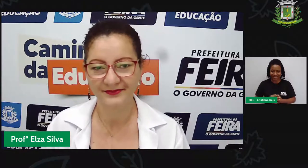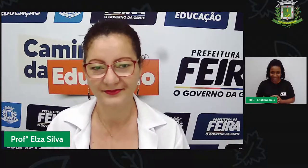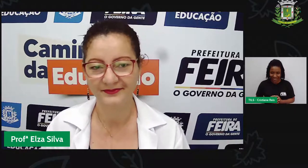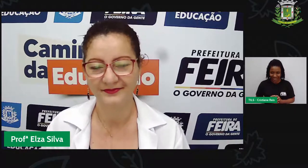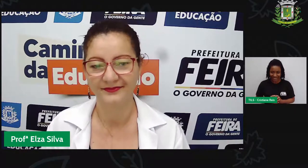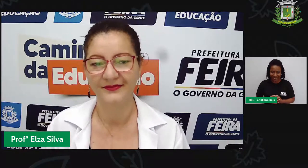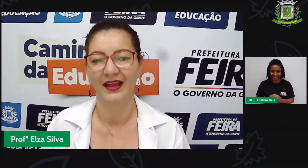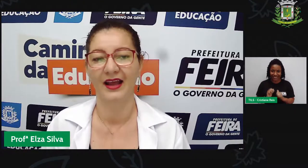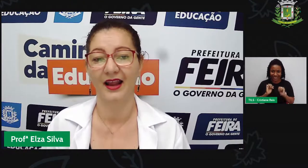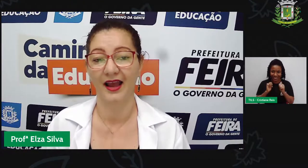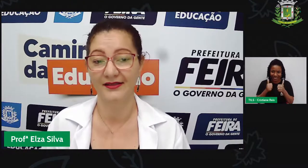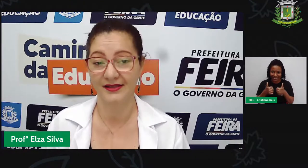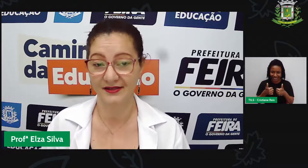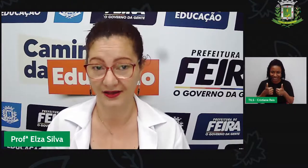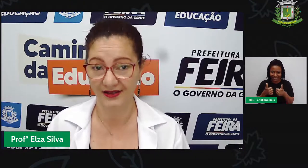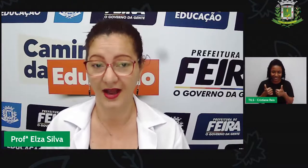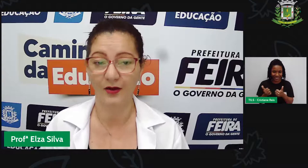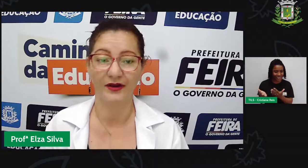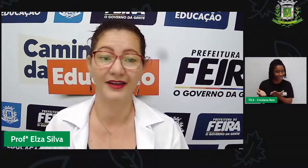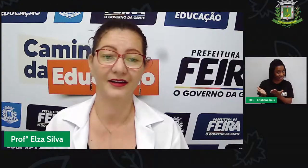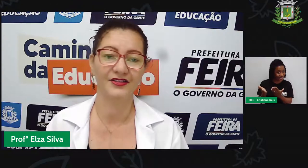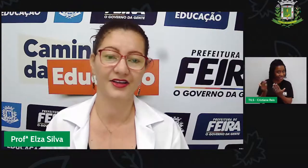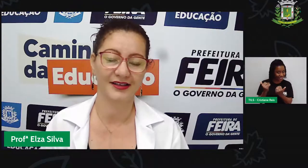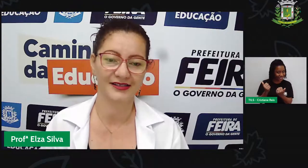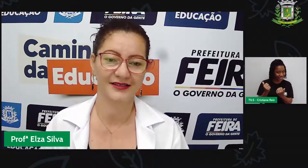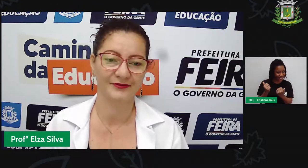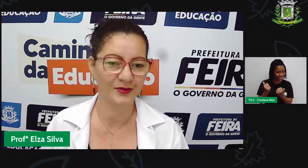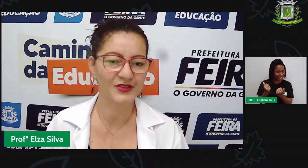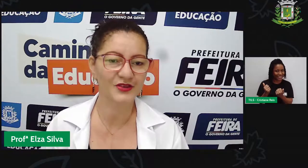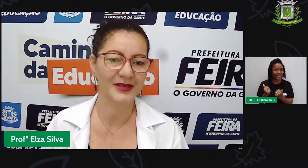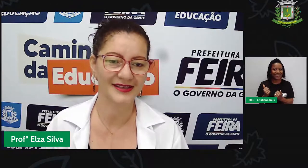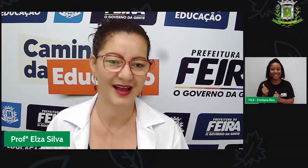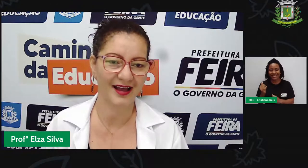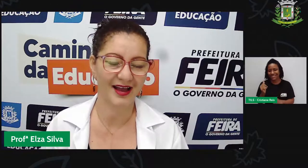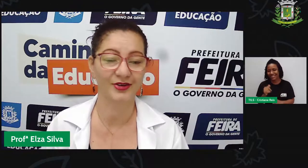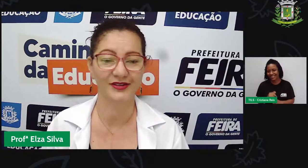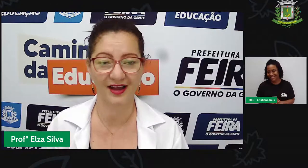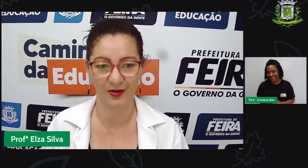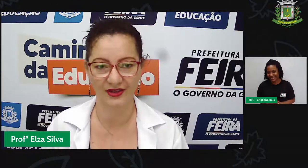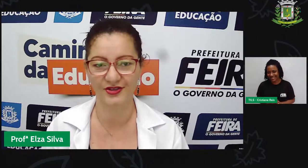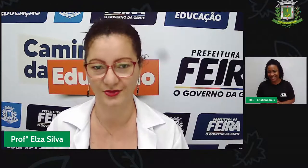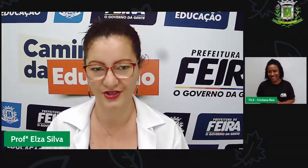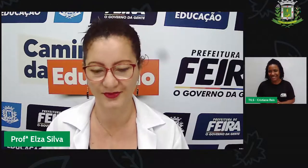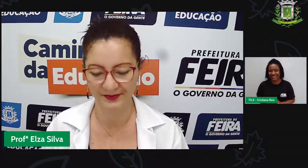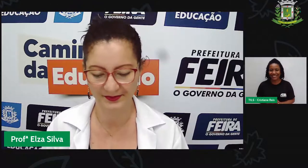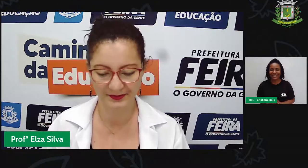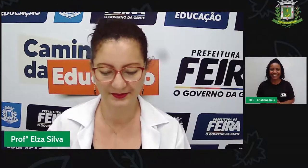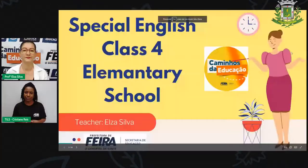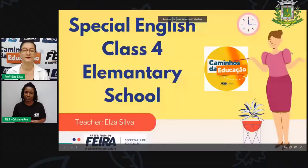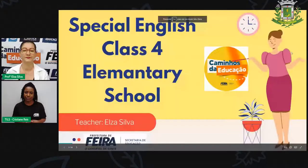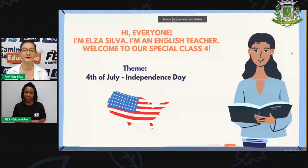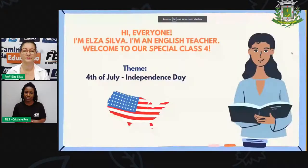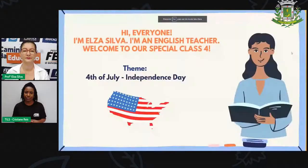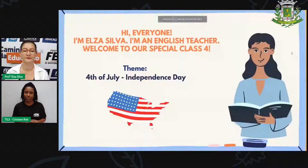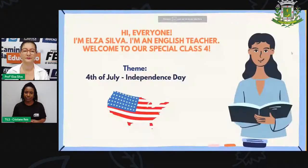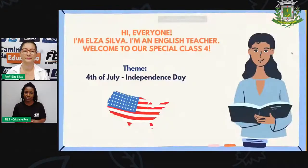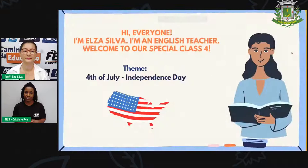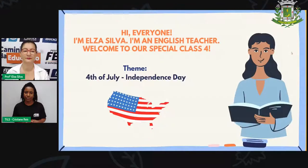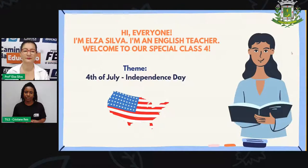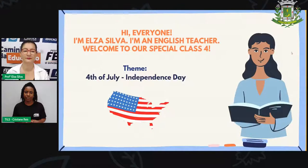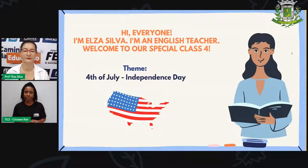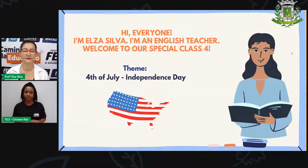Ok? Let's start our English course. Vamos começar a nossa aula de hoje.